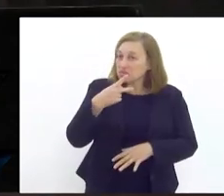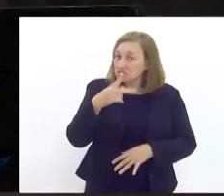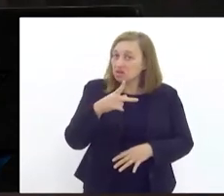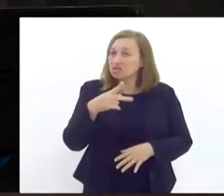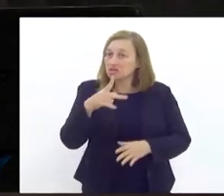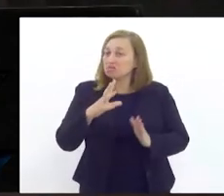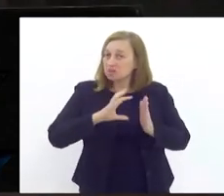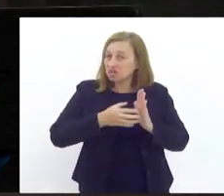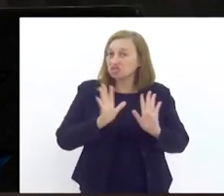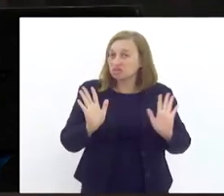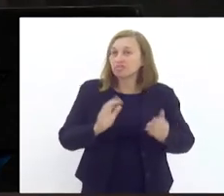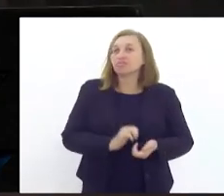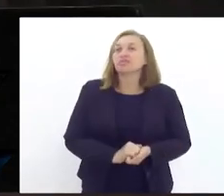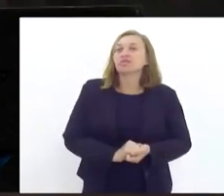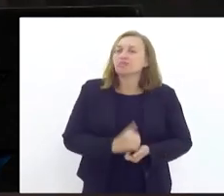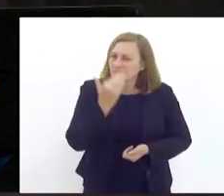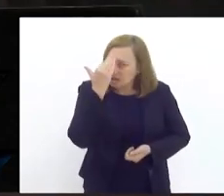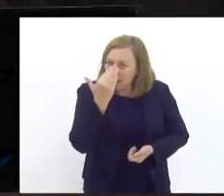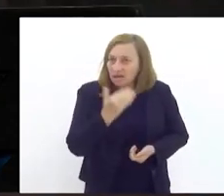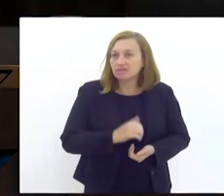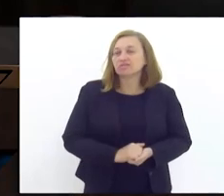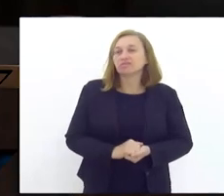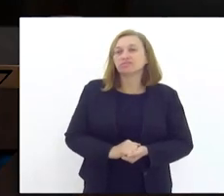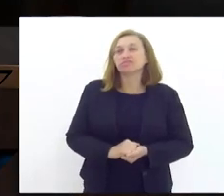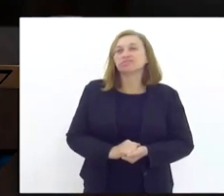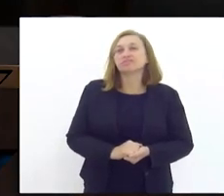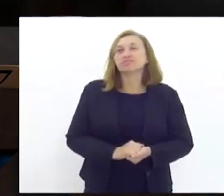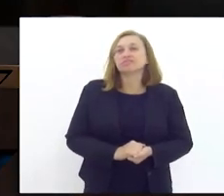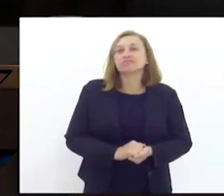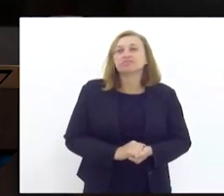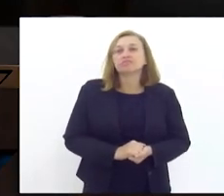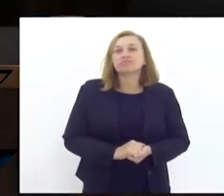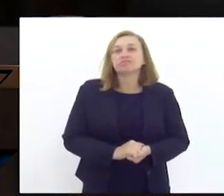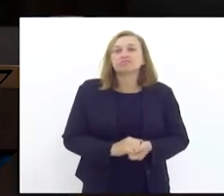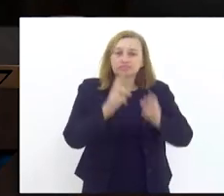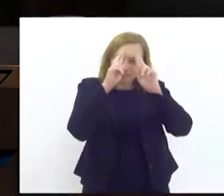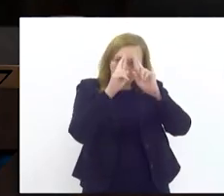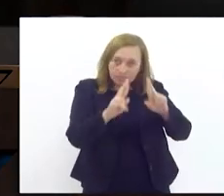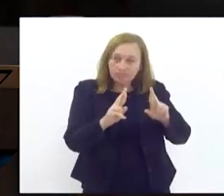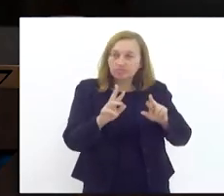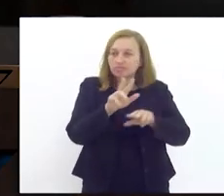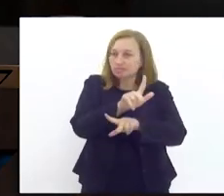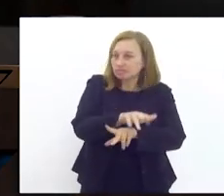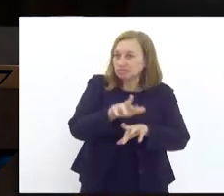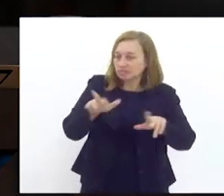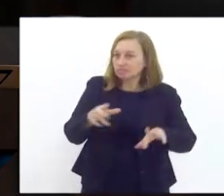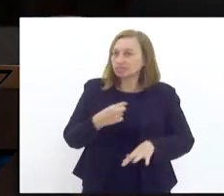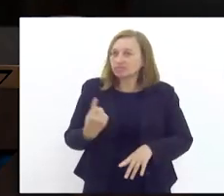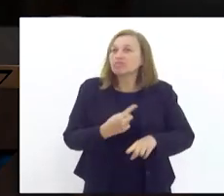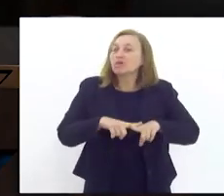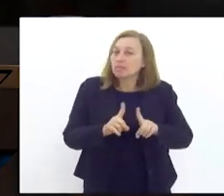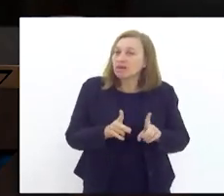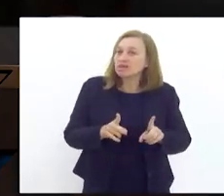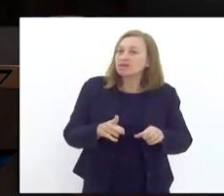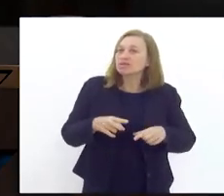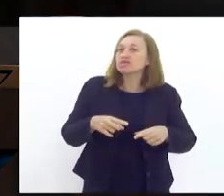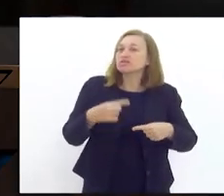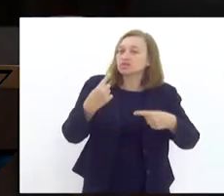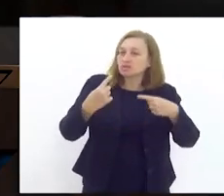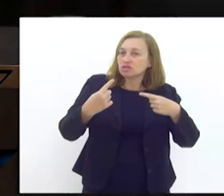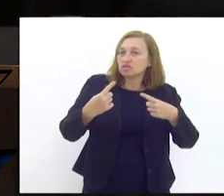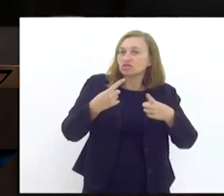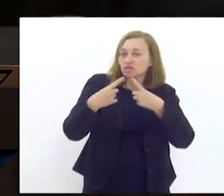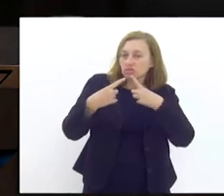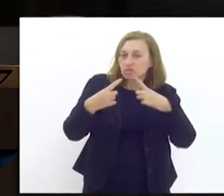excelência é Obrigado né No que atende a respeito das nossas diferenças Mas faremos debates muito